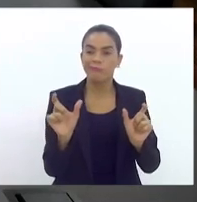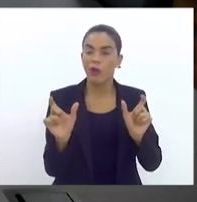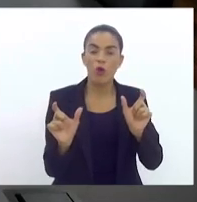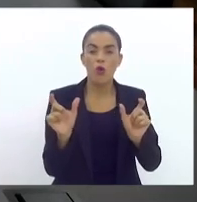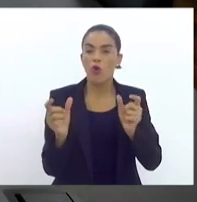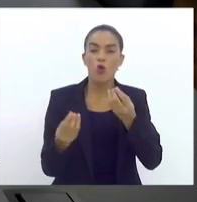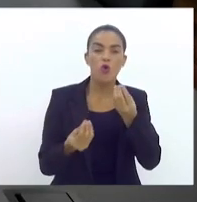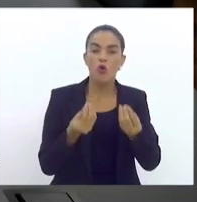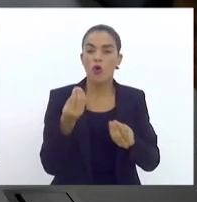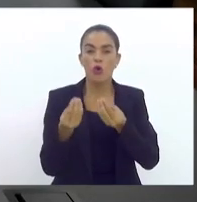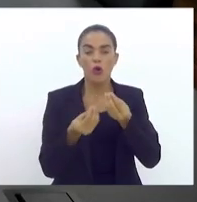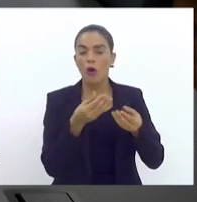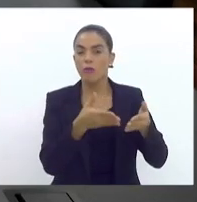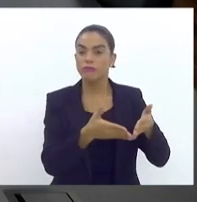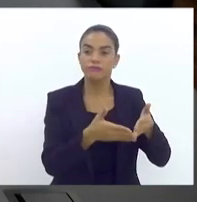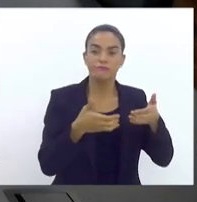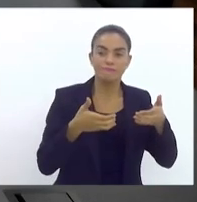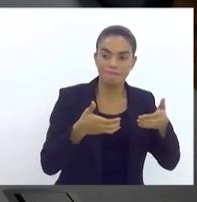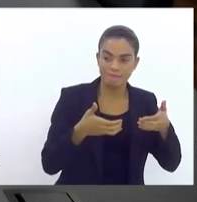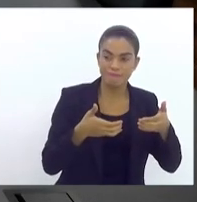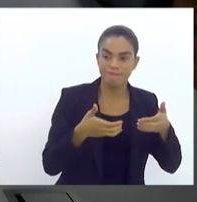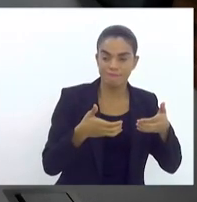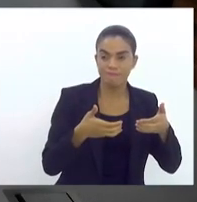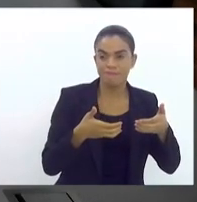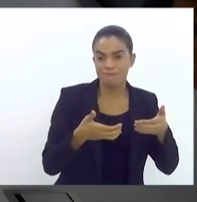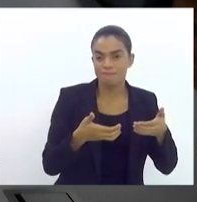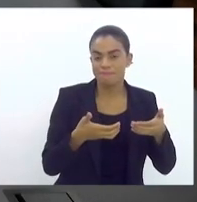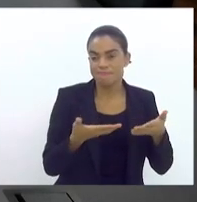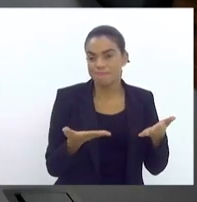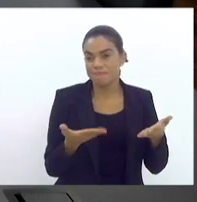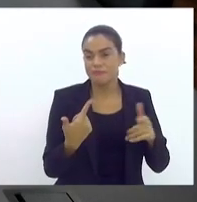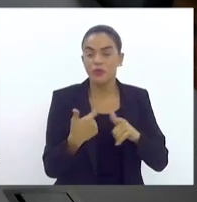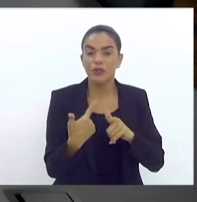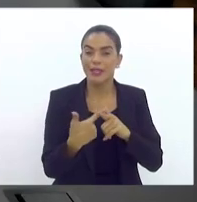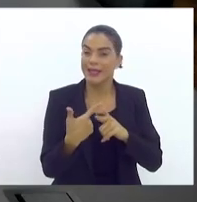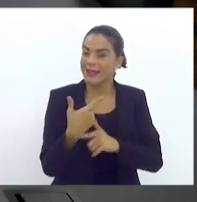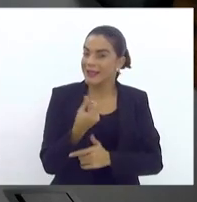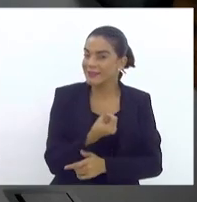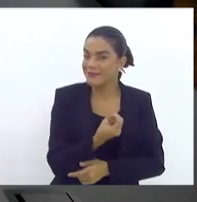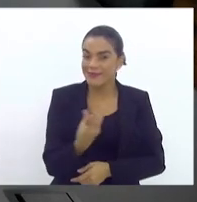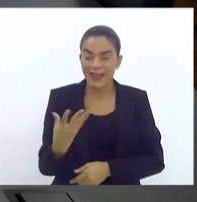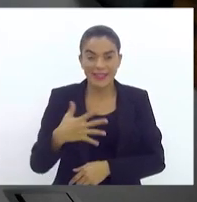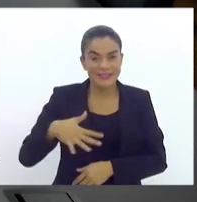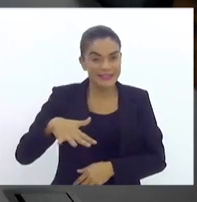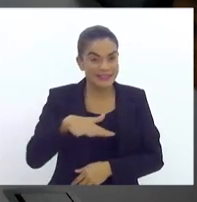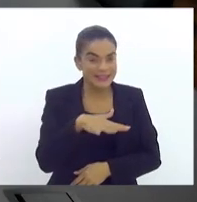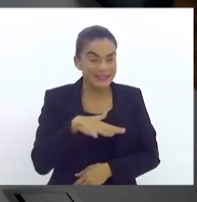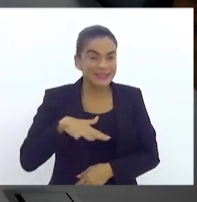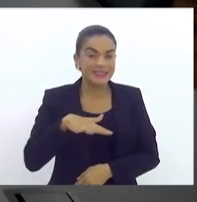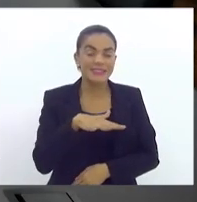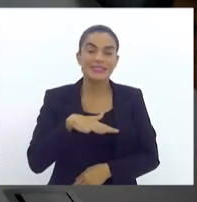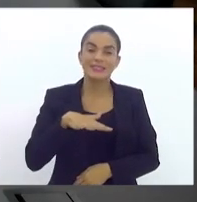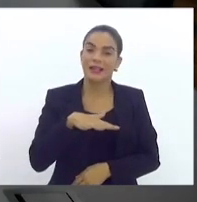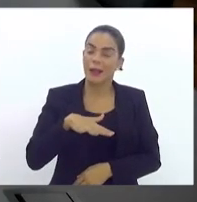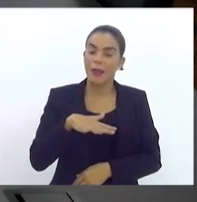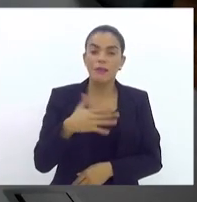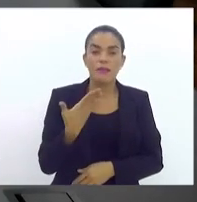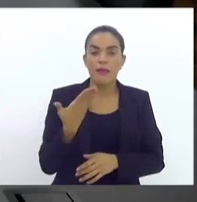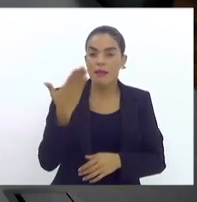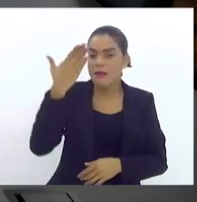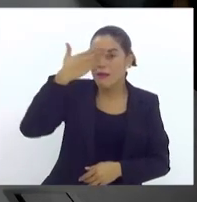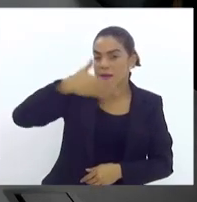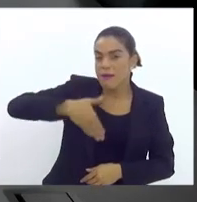requisitar como quesitar melhor dizendo né que muitas vezes há uma dificuldade de apresentar